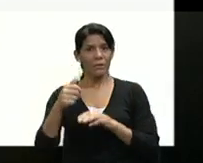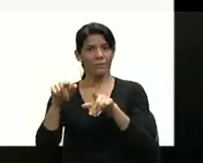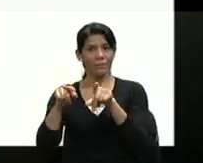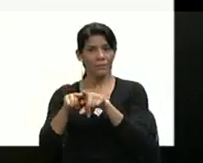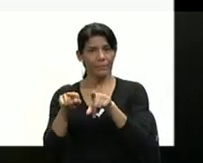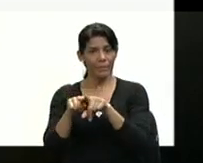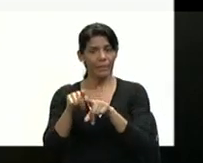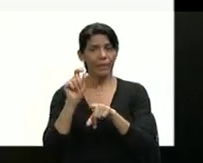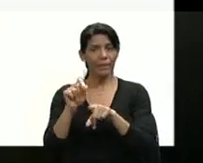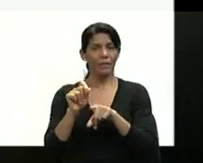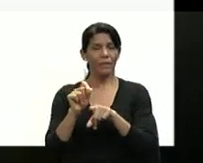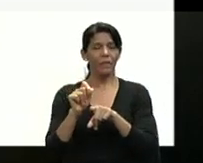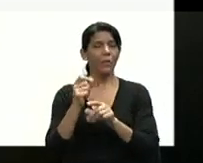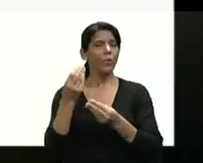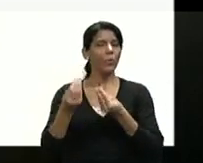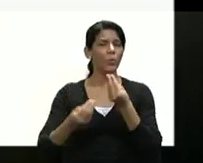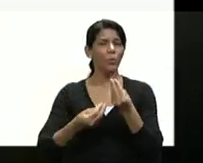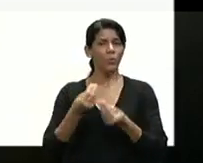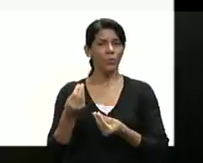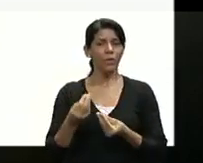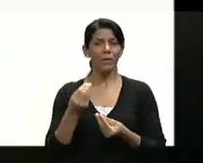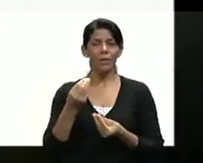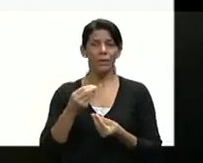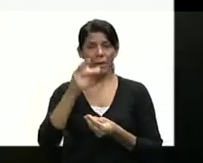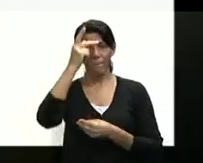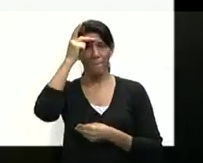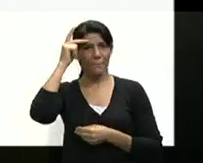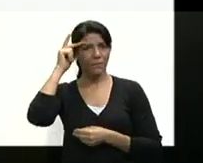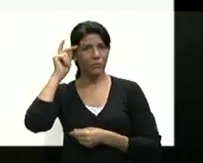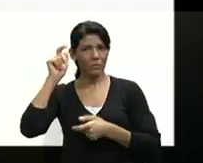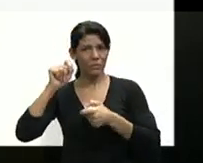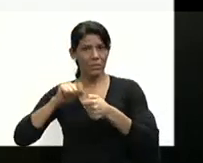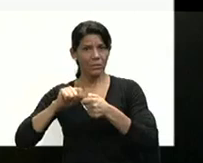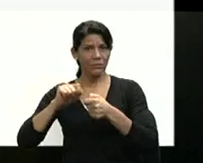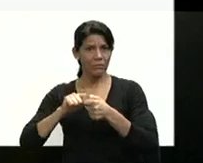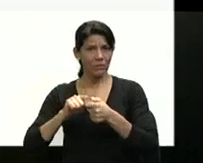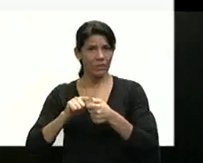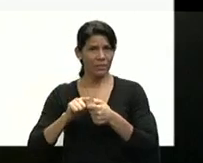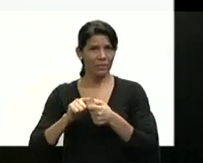também as medidas a serem tomadas de acordo com o grau de